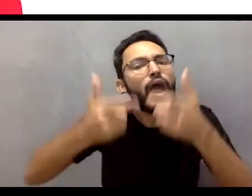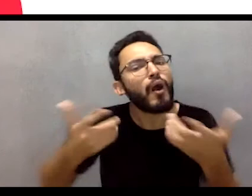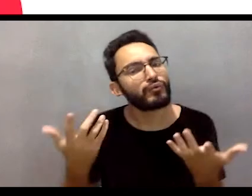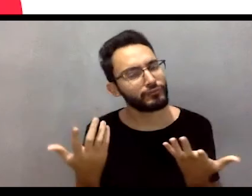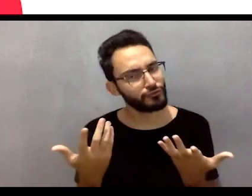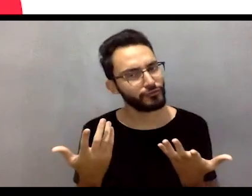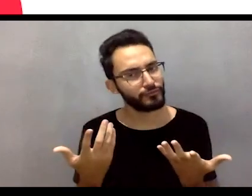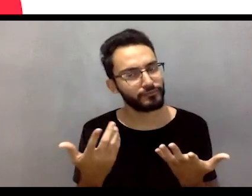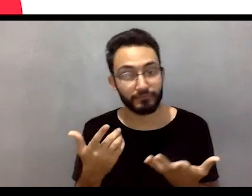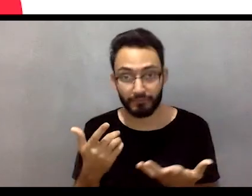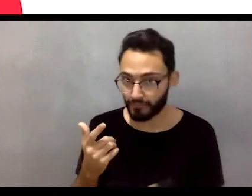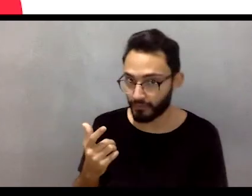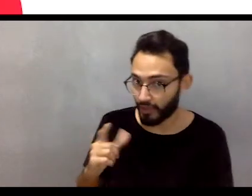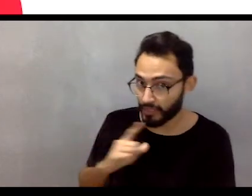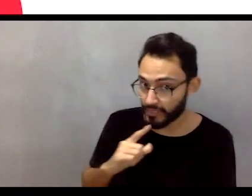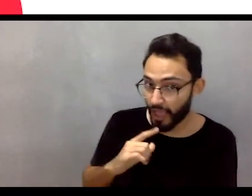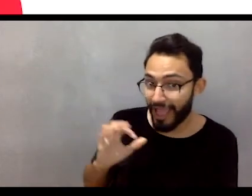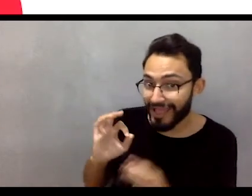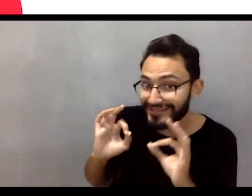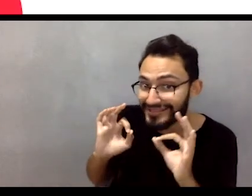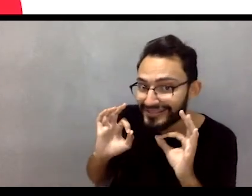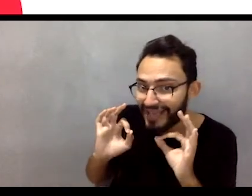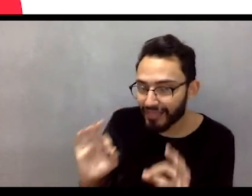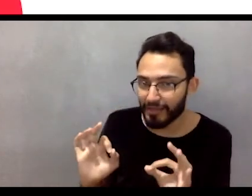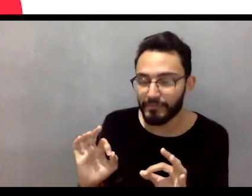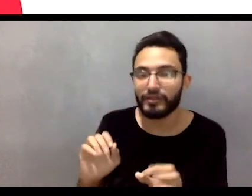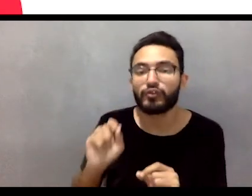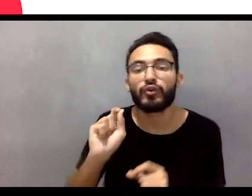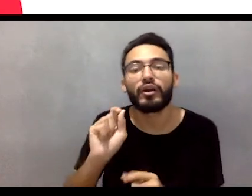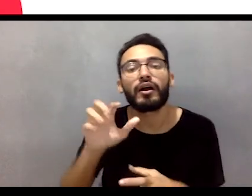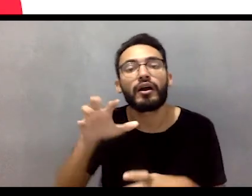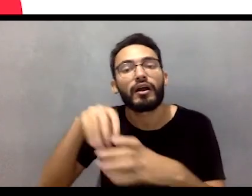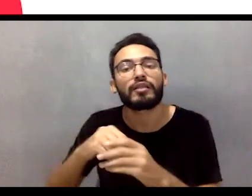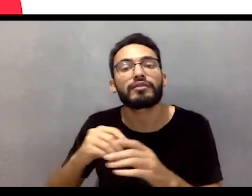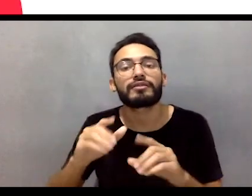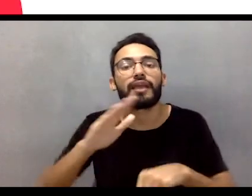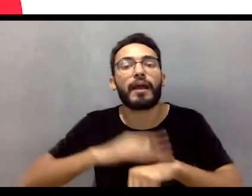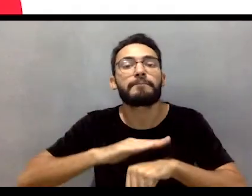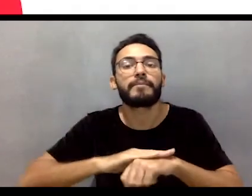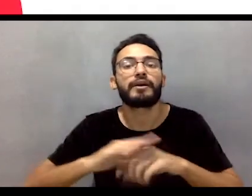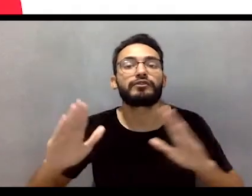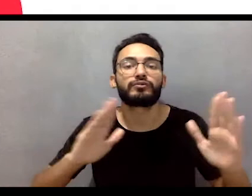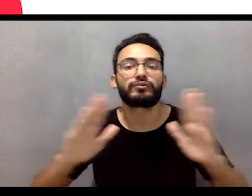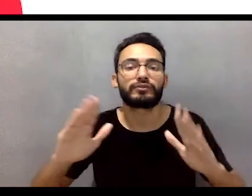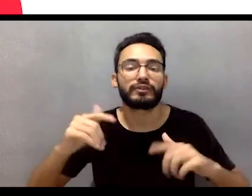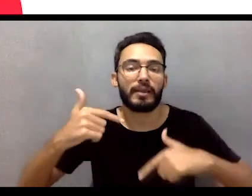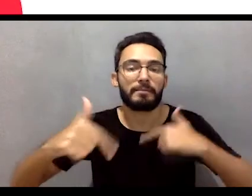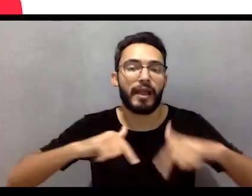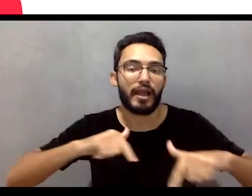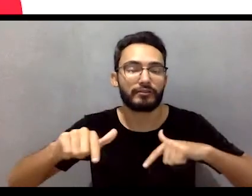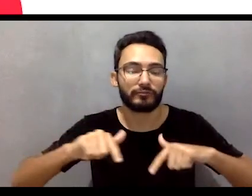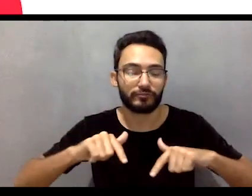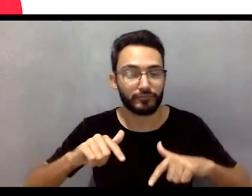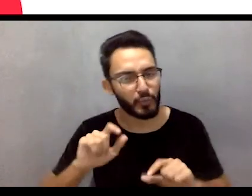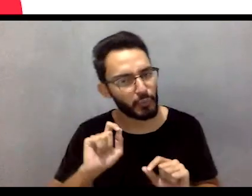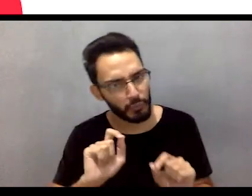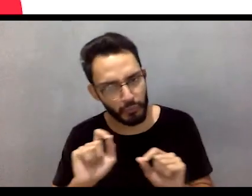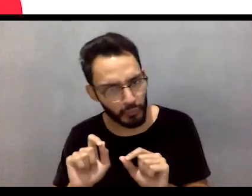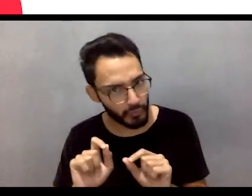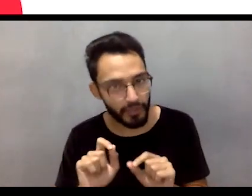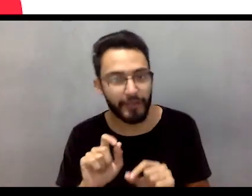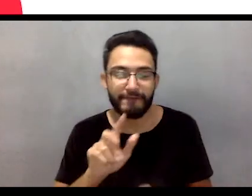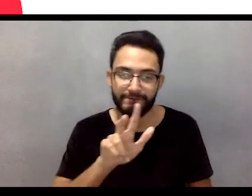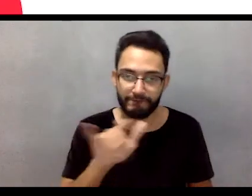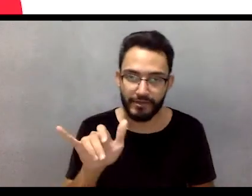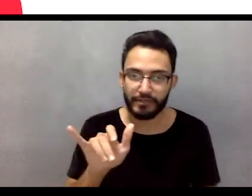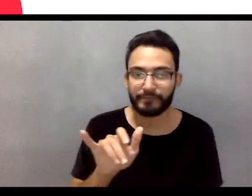custo dessa demanda está exatamente aqui no tamanho do trabalho. Então, o que que ele vai fazer? Ele vai